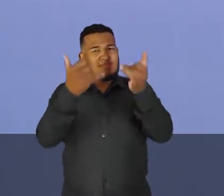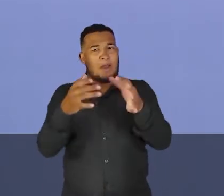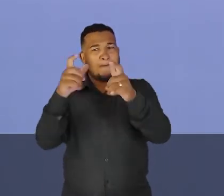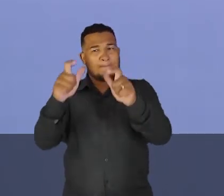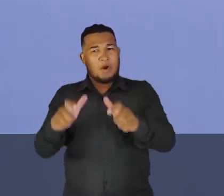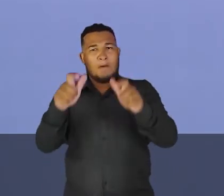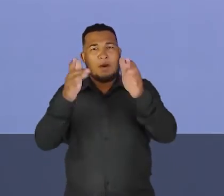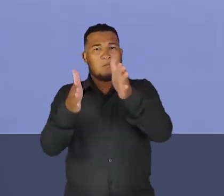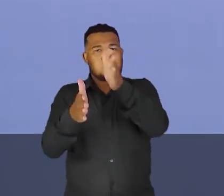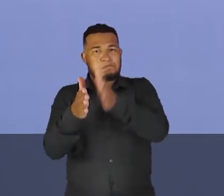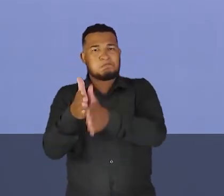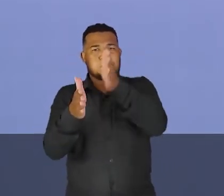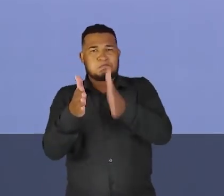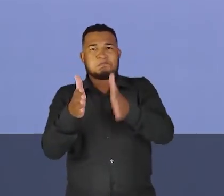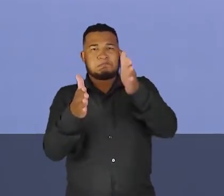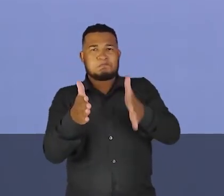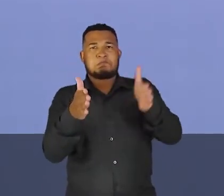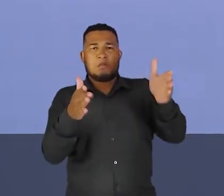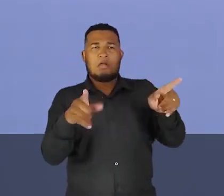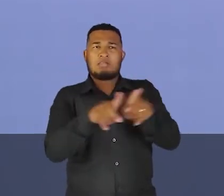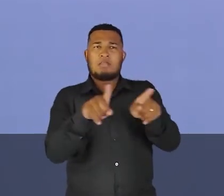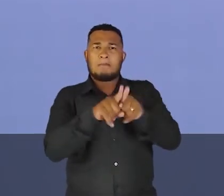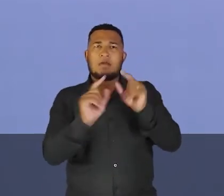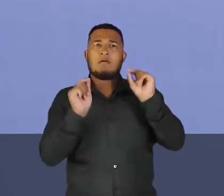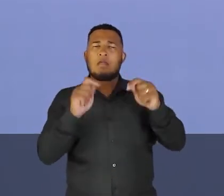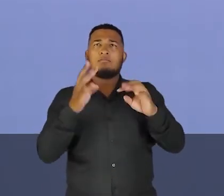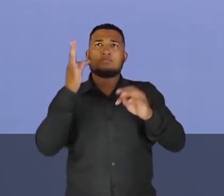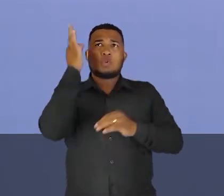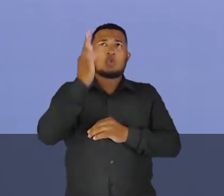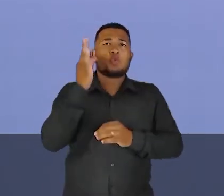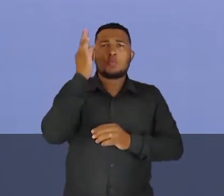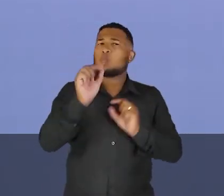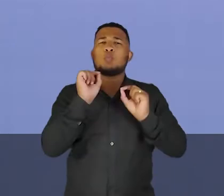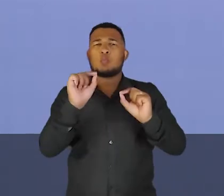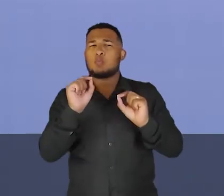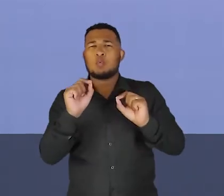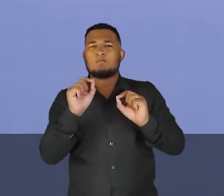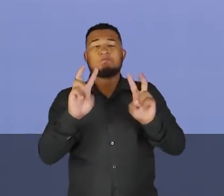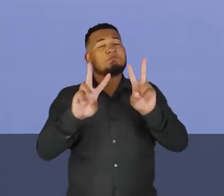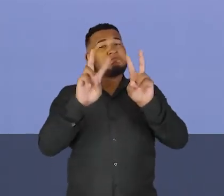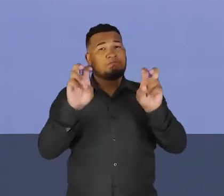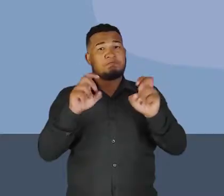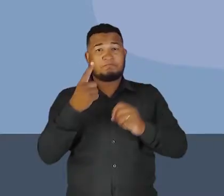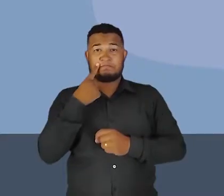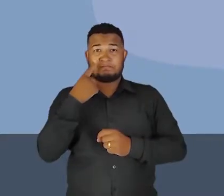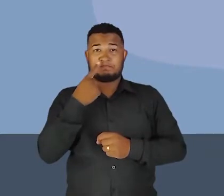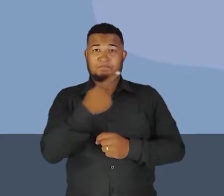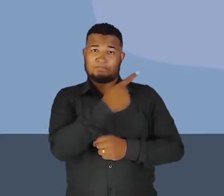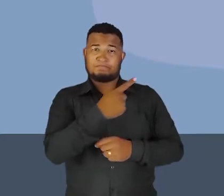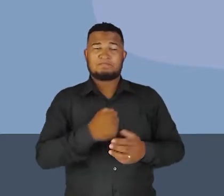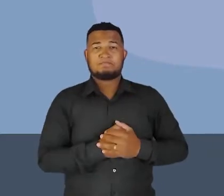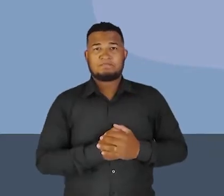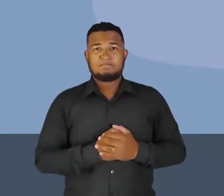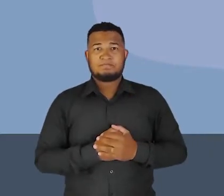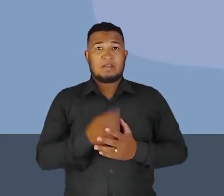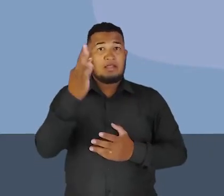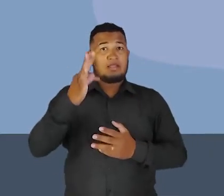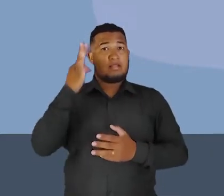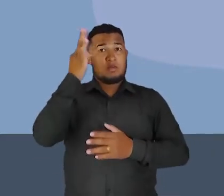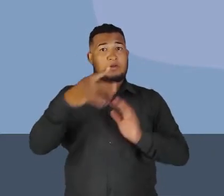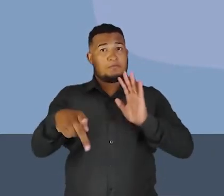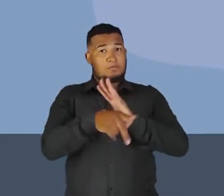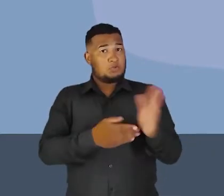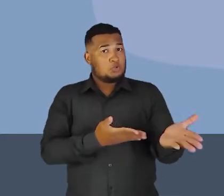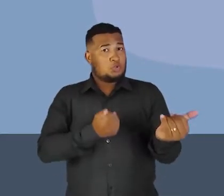essa juventude e começa também a querer teorizar a juventude. Que teorias são essas? Tá? Olha para a telinha. A teoria da juventude vai